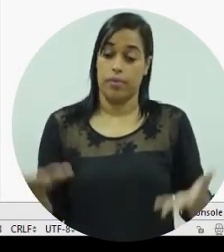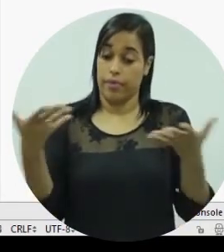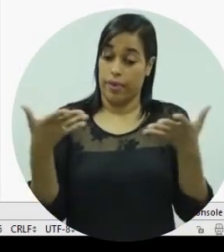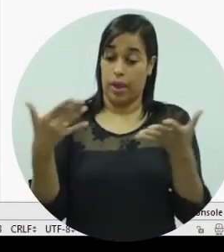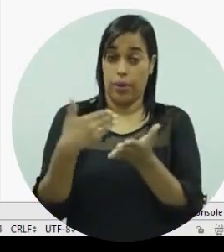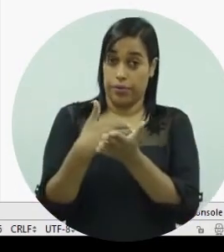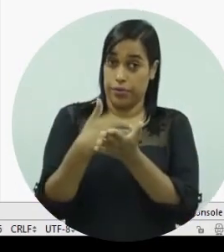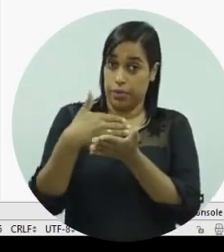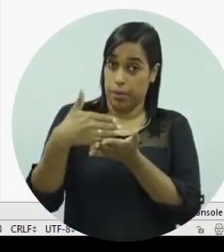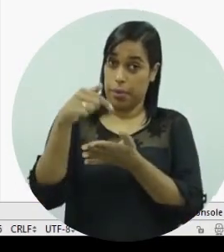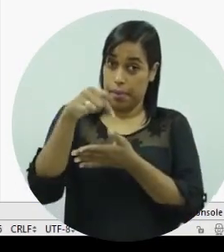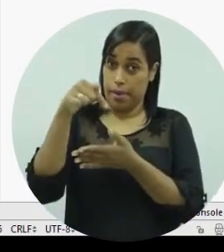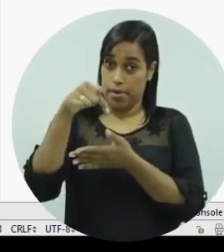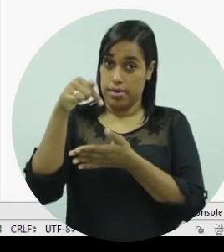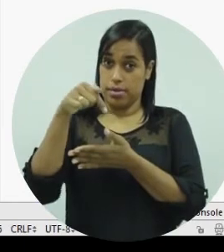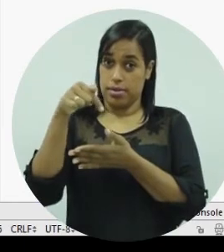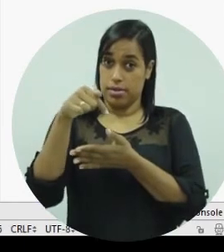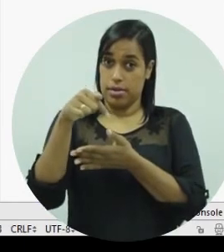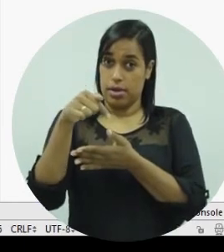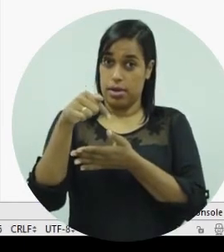Vou agora inicializar